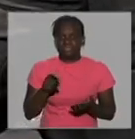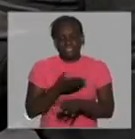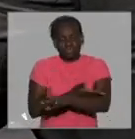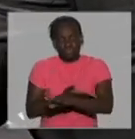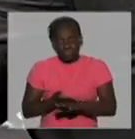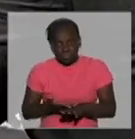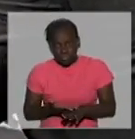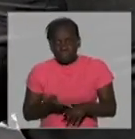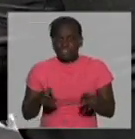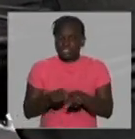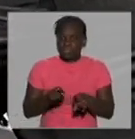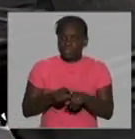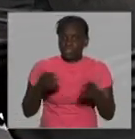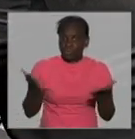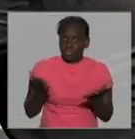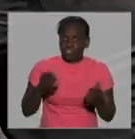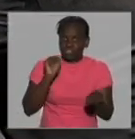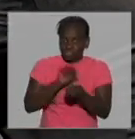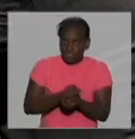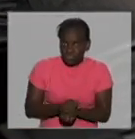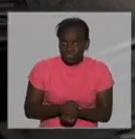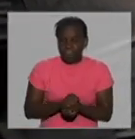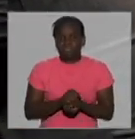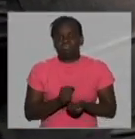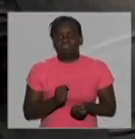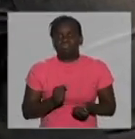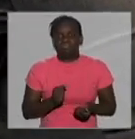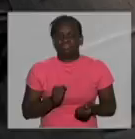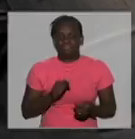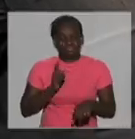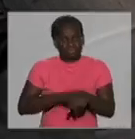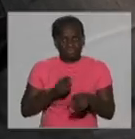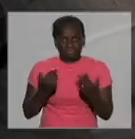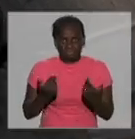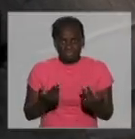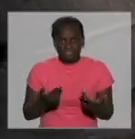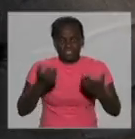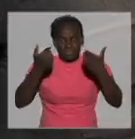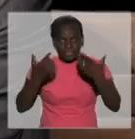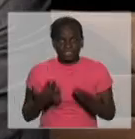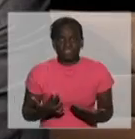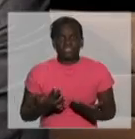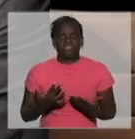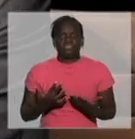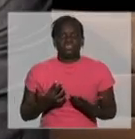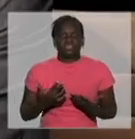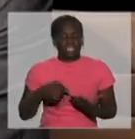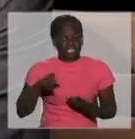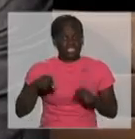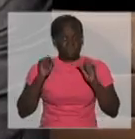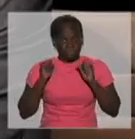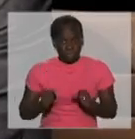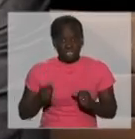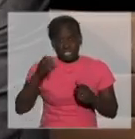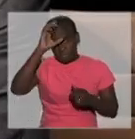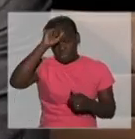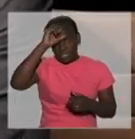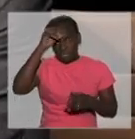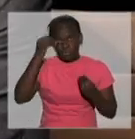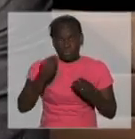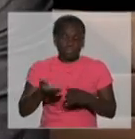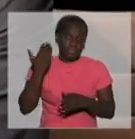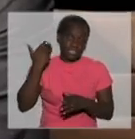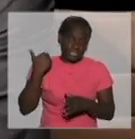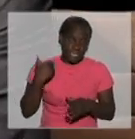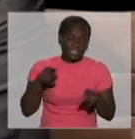É o tradicional e o contemporâneo ali junto. Ao mesmo tempo. Né? Dizendo que a gente pode muito aprender